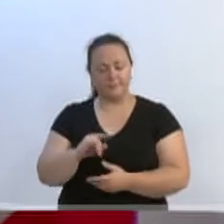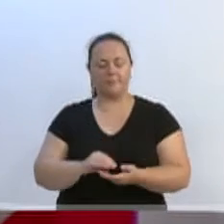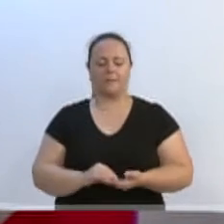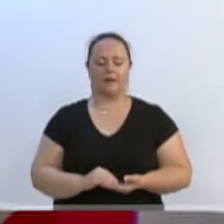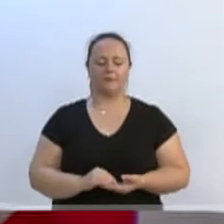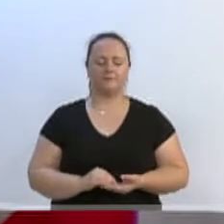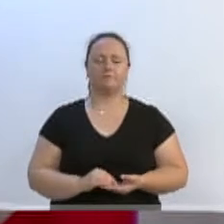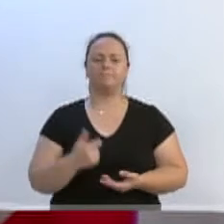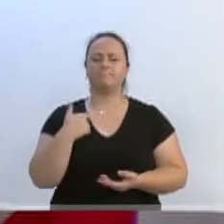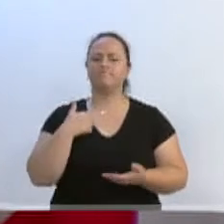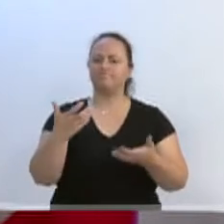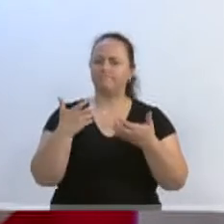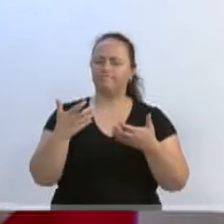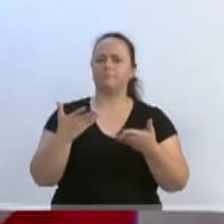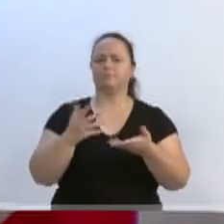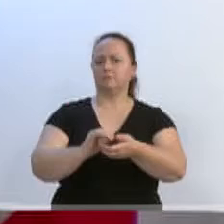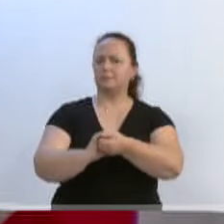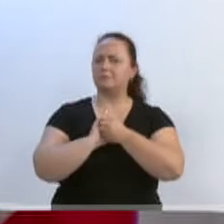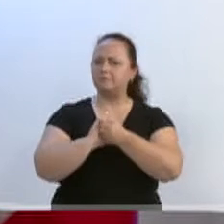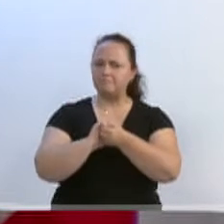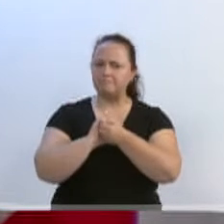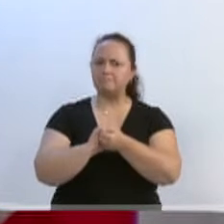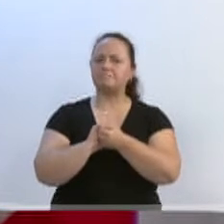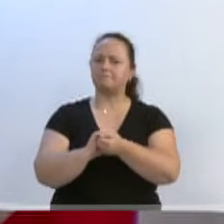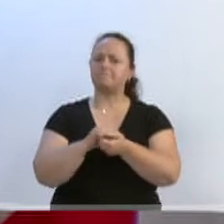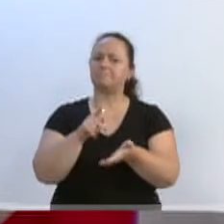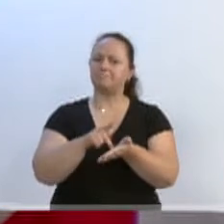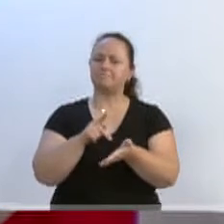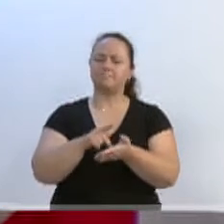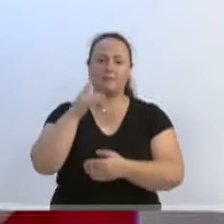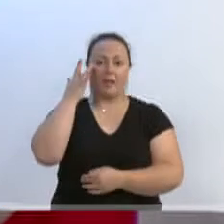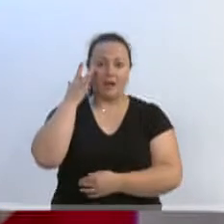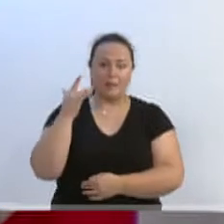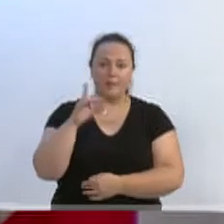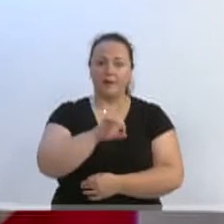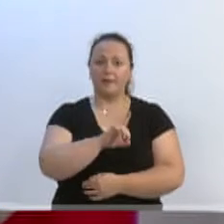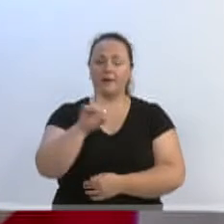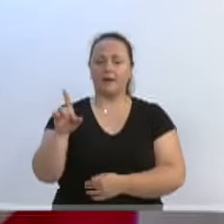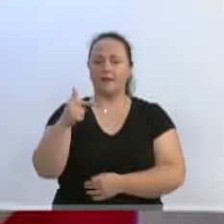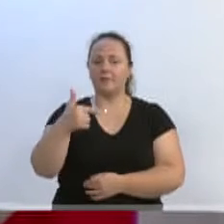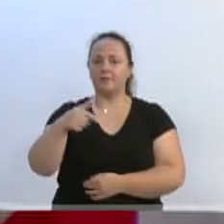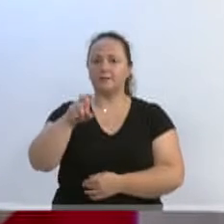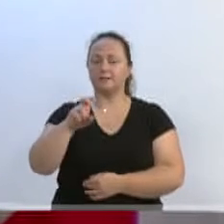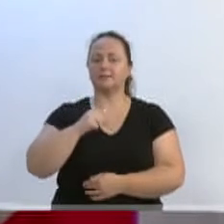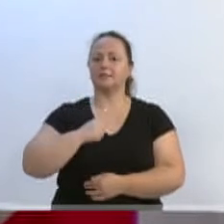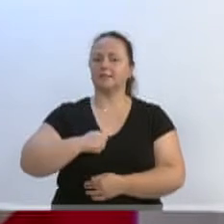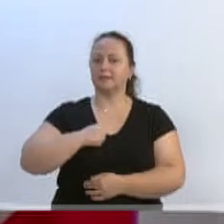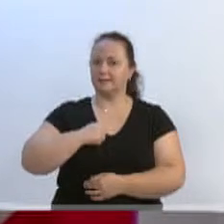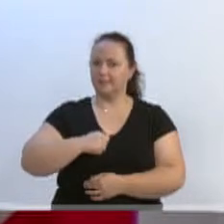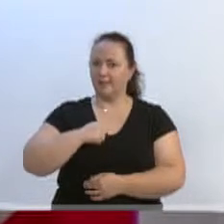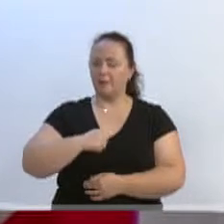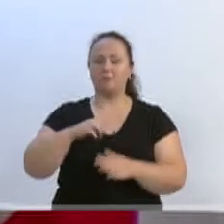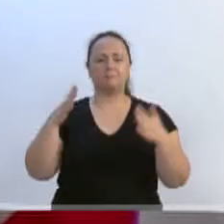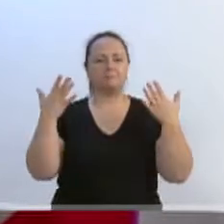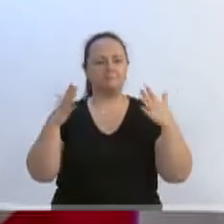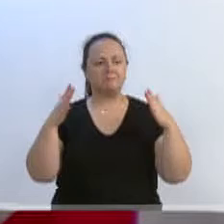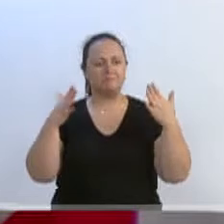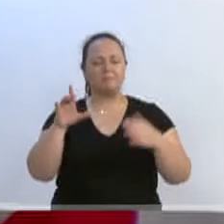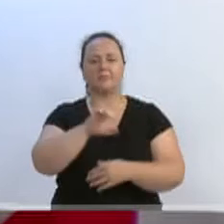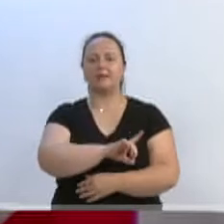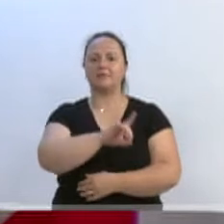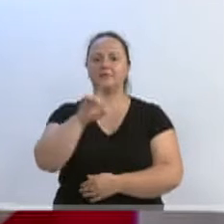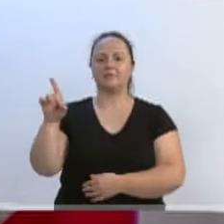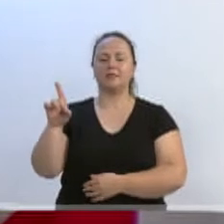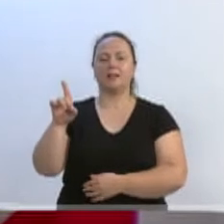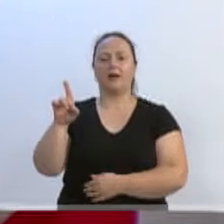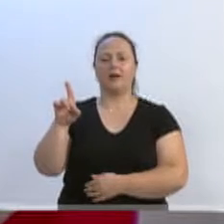parabenizar amanhã dia 25 de agosto é comemorado o dia do soldado ele tem as fotos